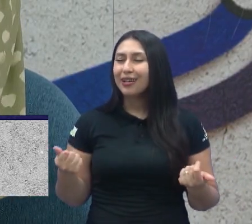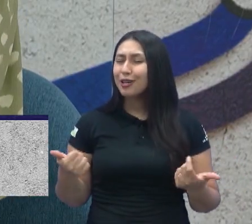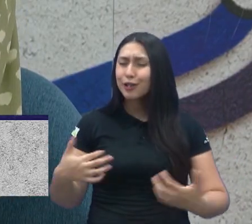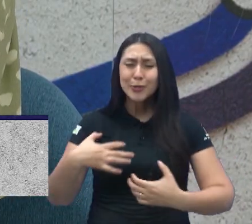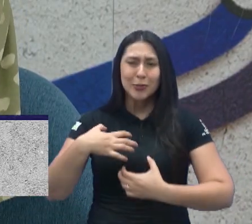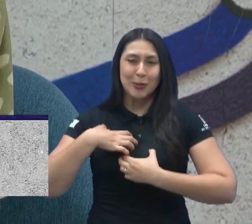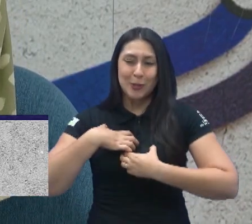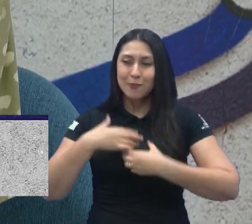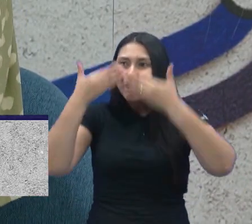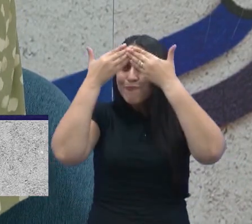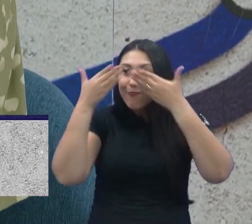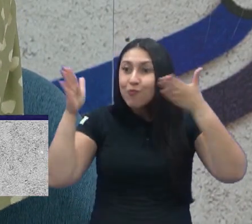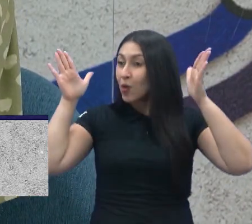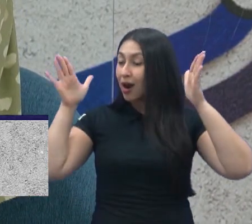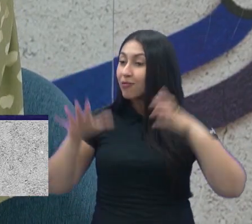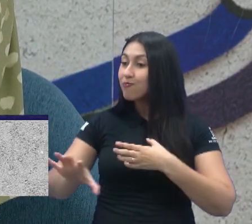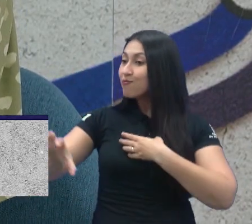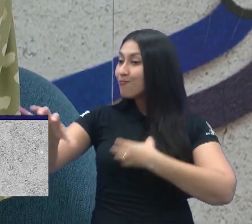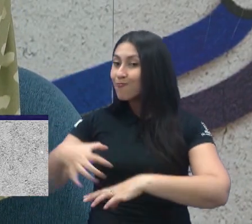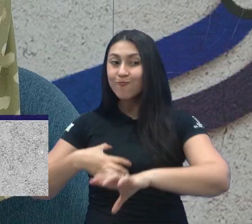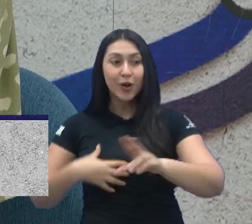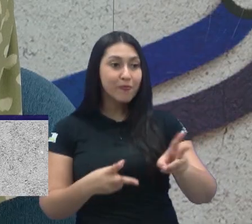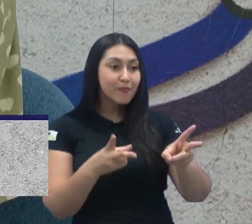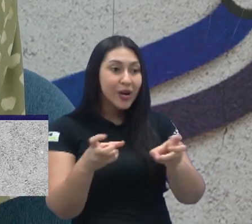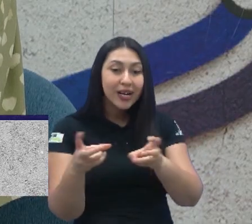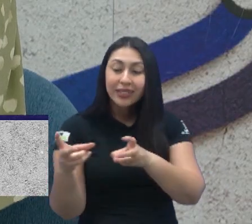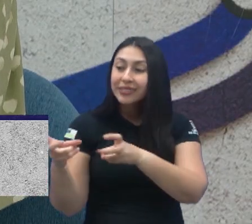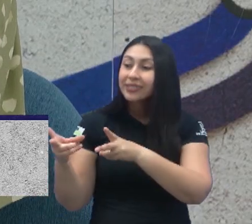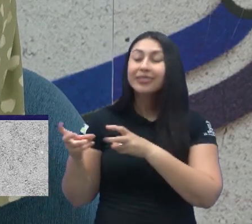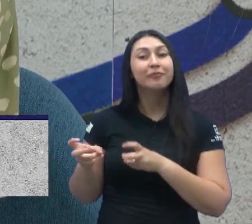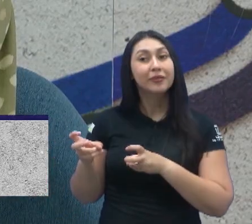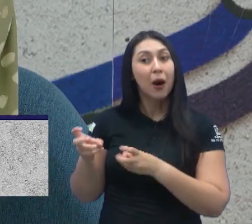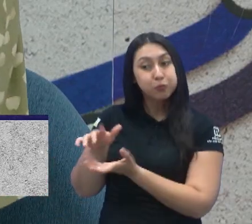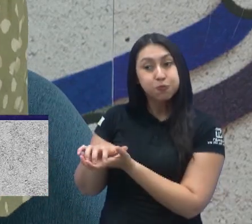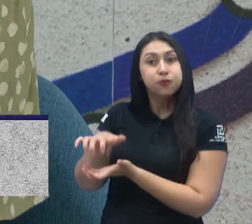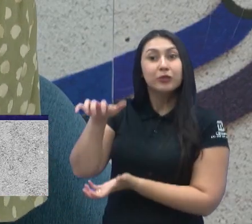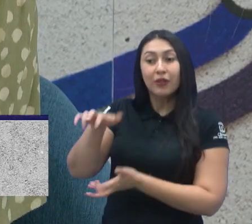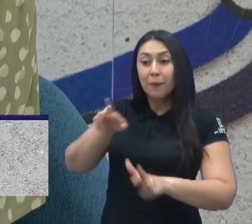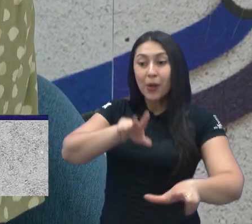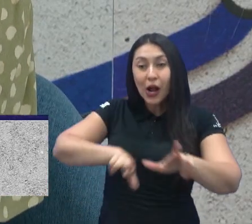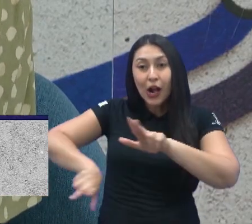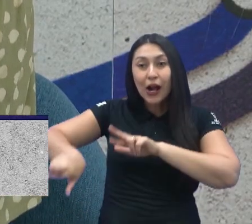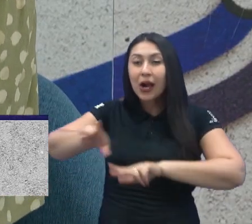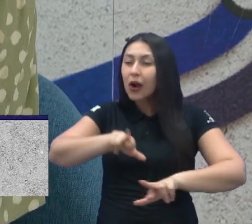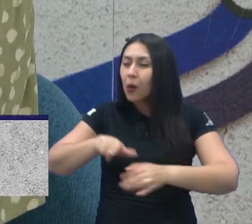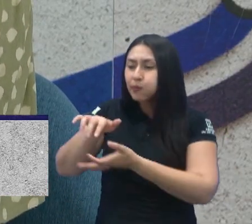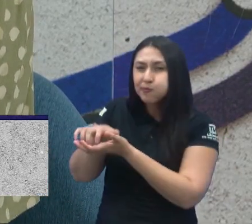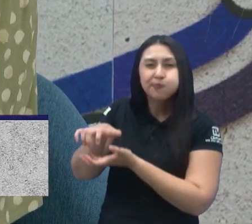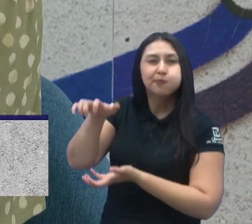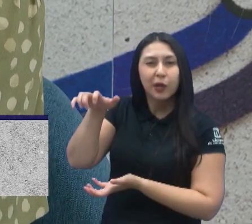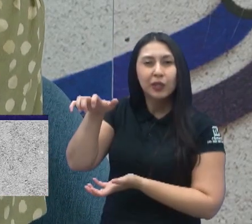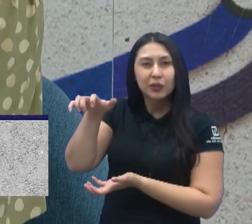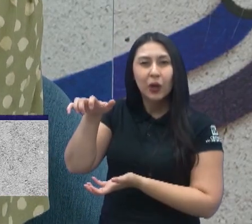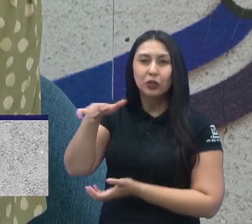a mente mesmo para receber esse envelhecimento que é diverso, desde o idoso, da idosa que gosta